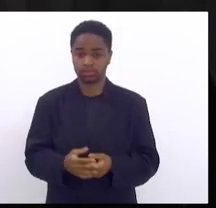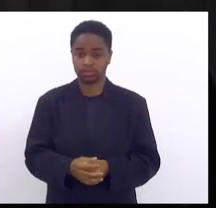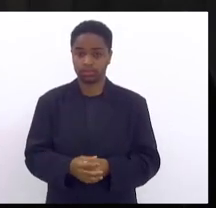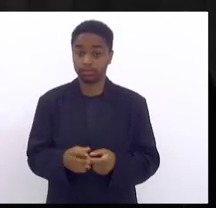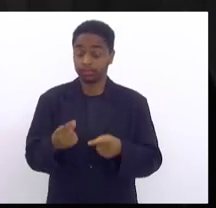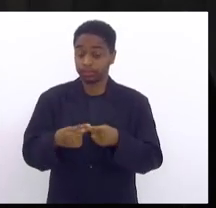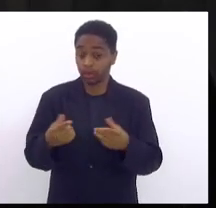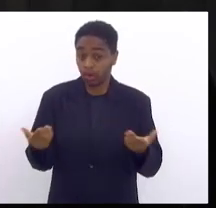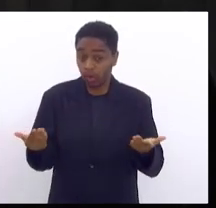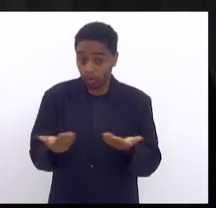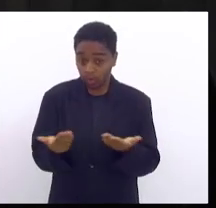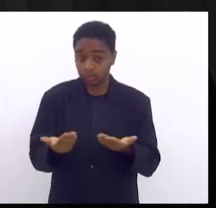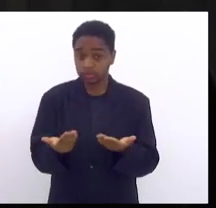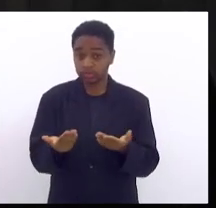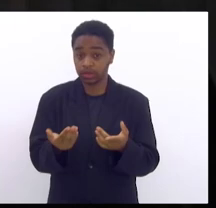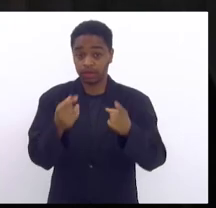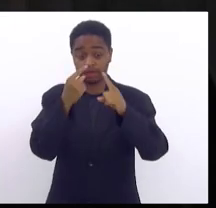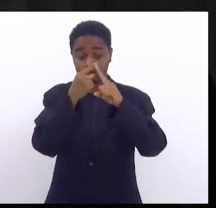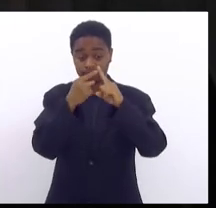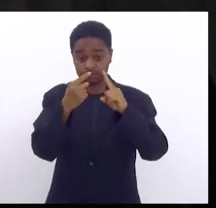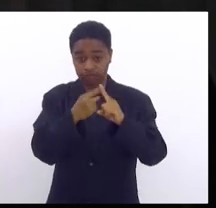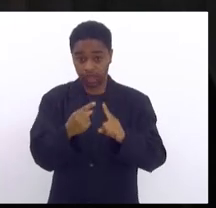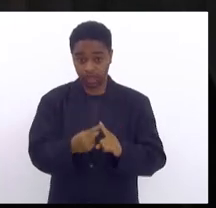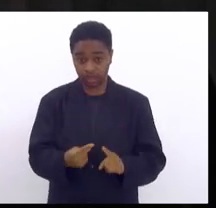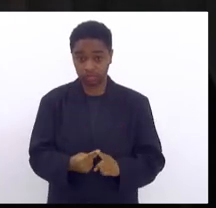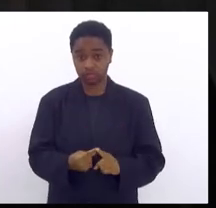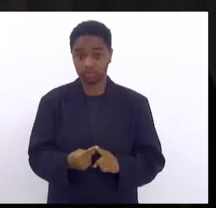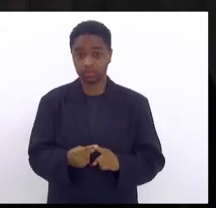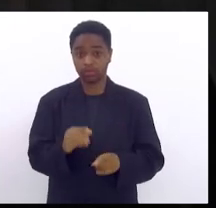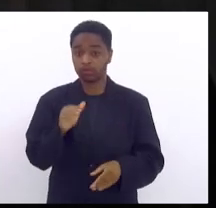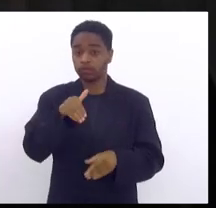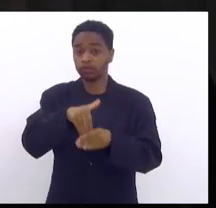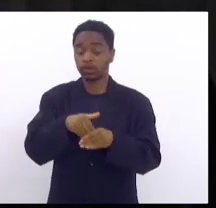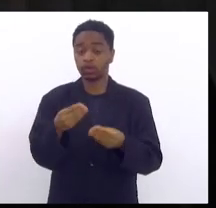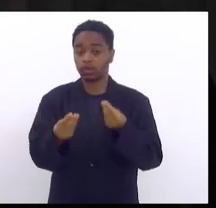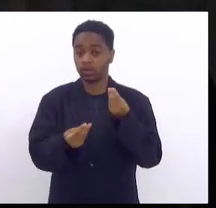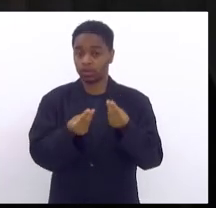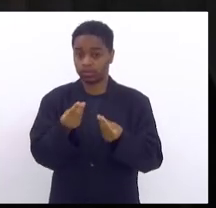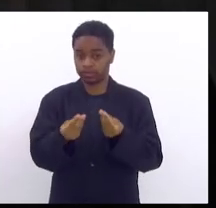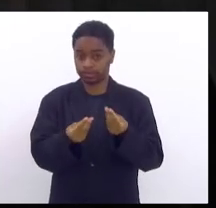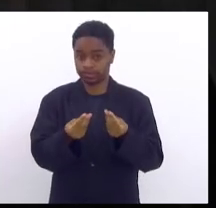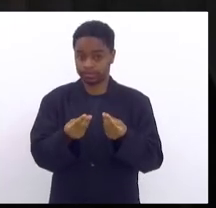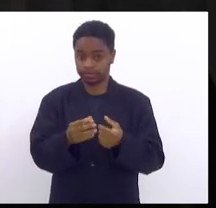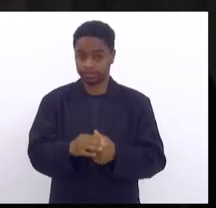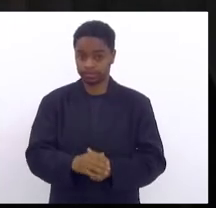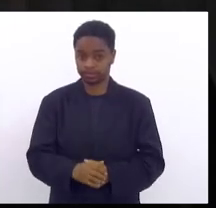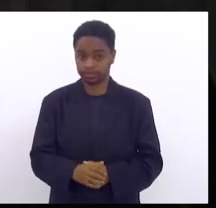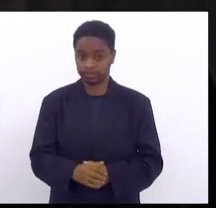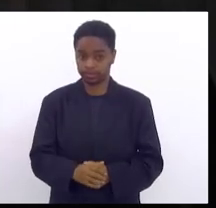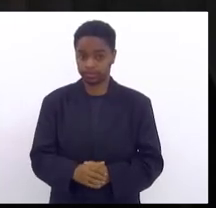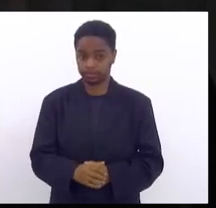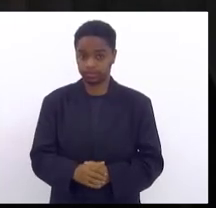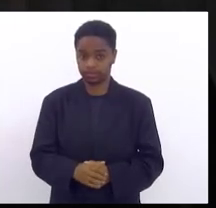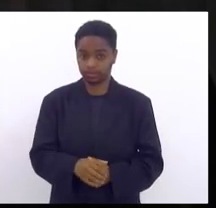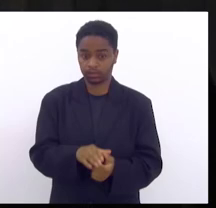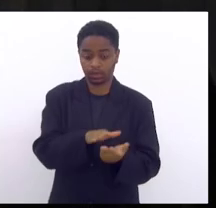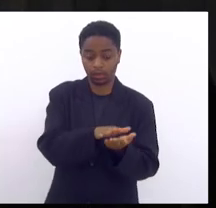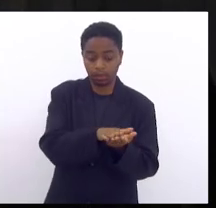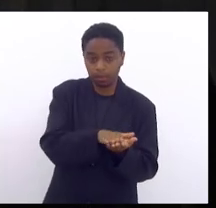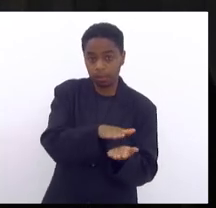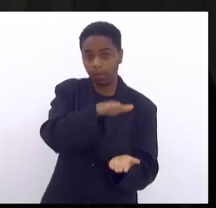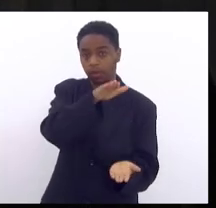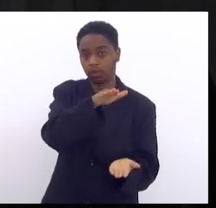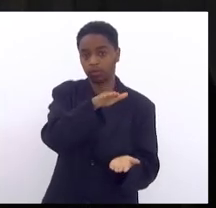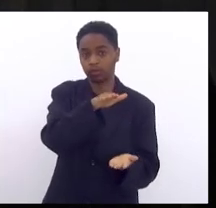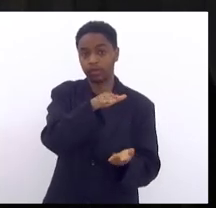esses vetos serão votados da seguinte forma. O bloco